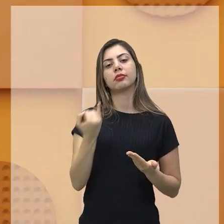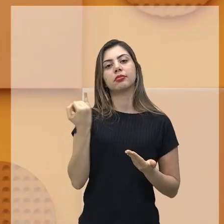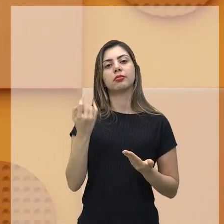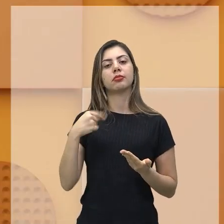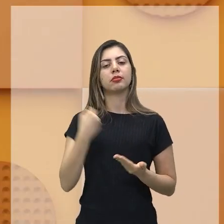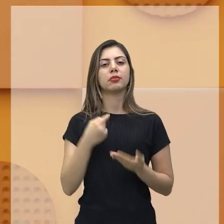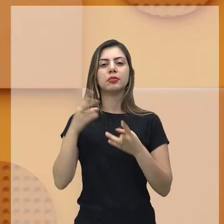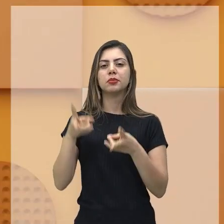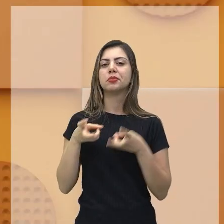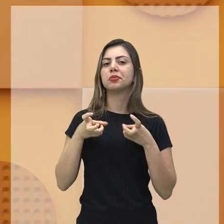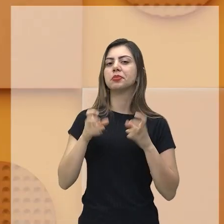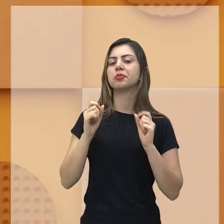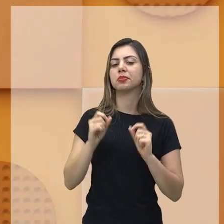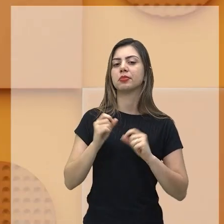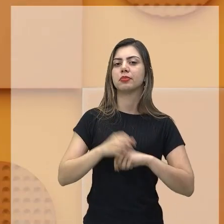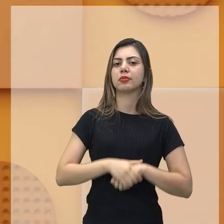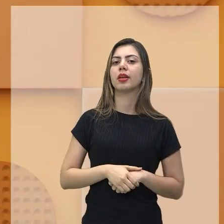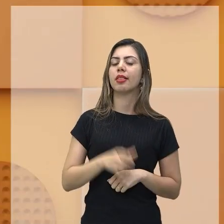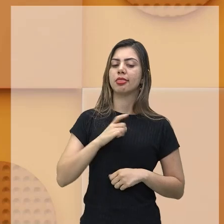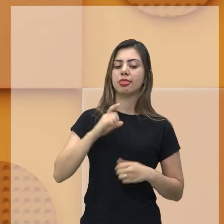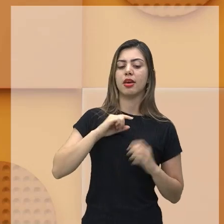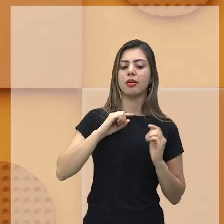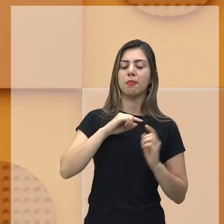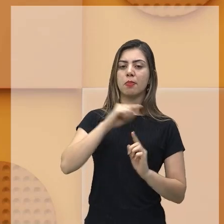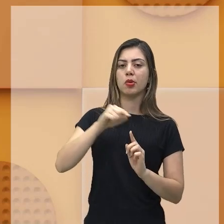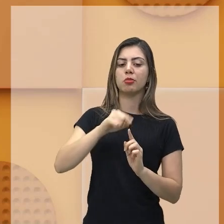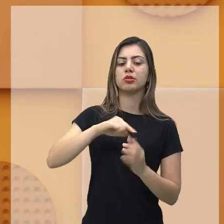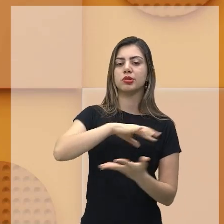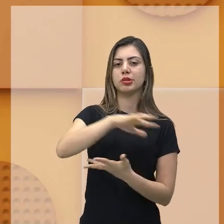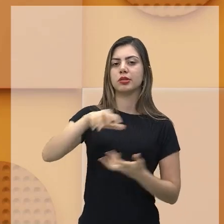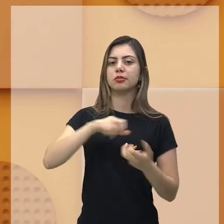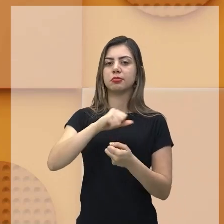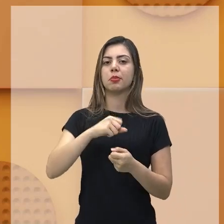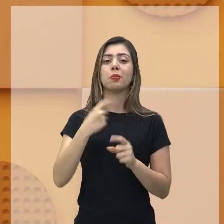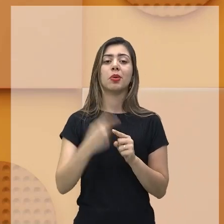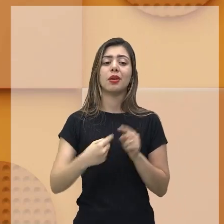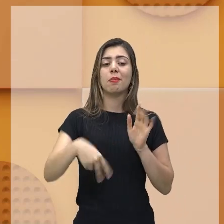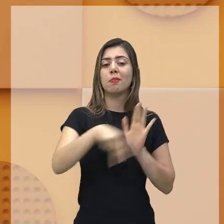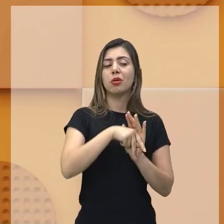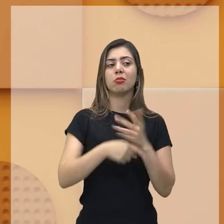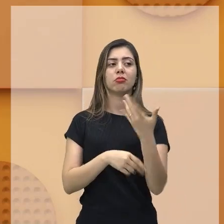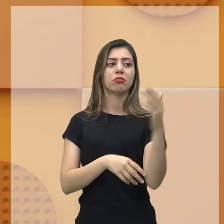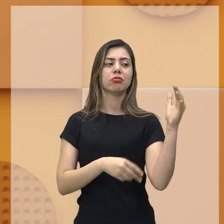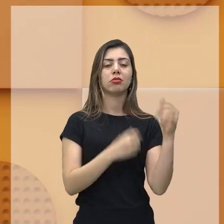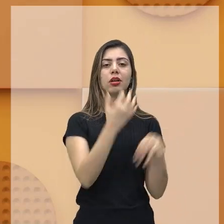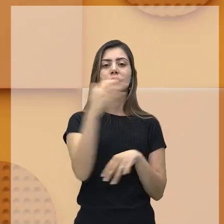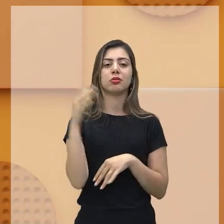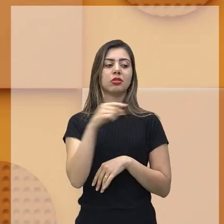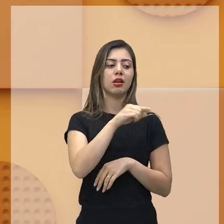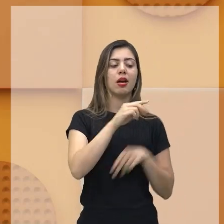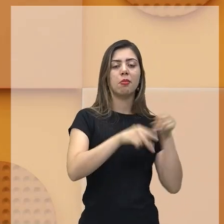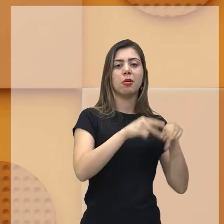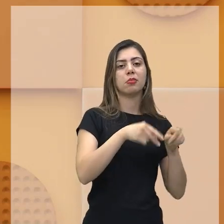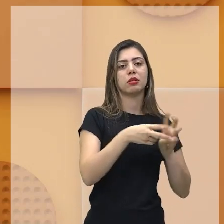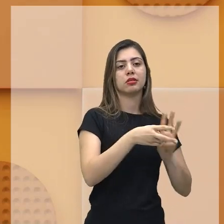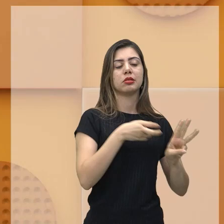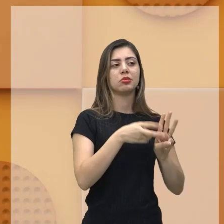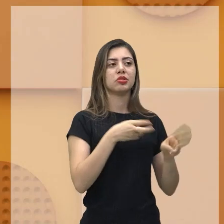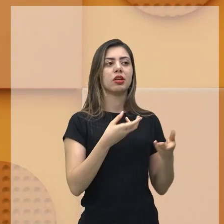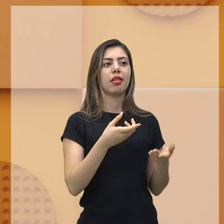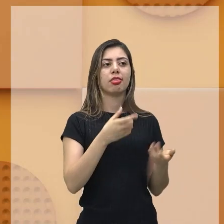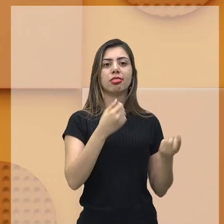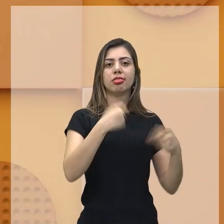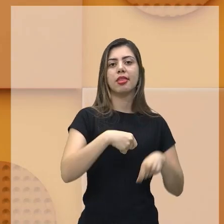gente verificar essa questão sustentável, porque é da natureza que muitas vezes as populações indígenas